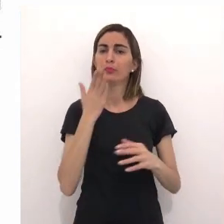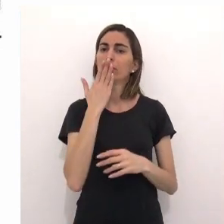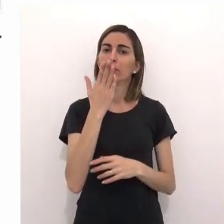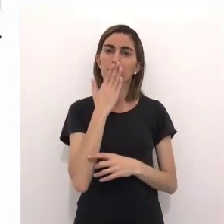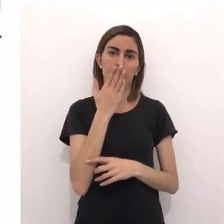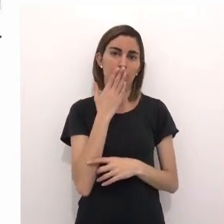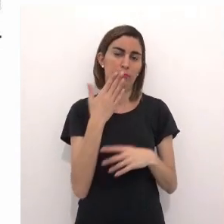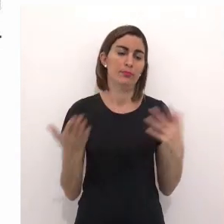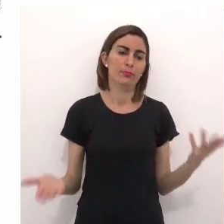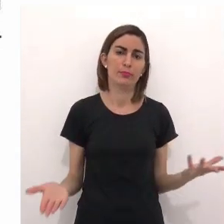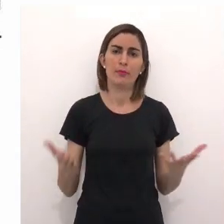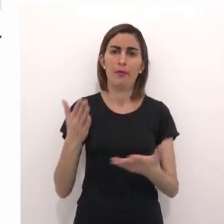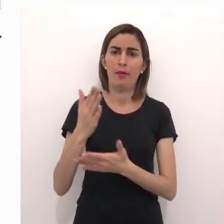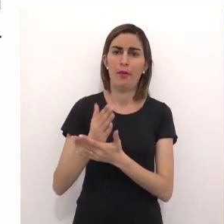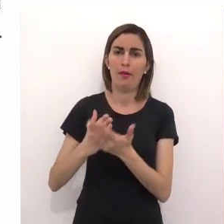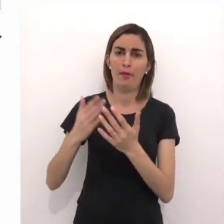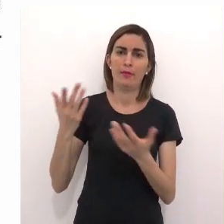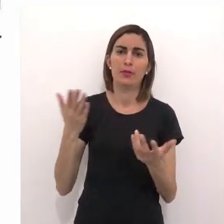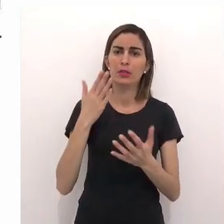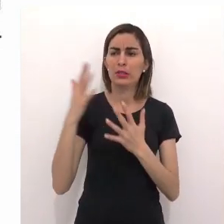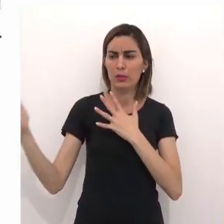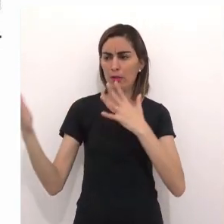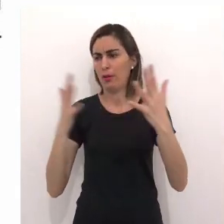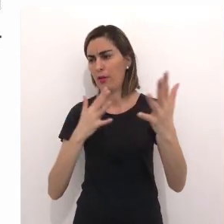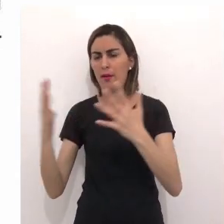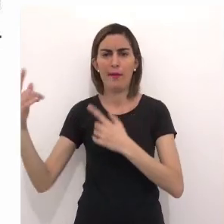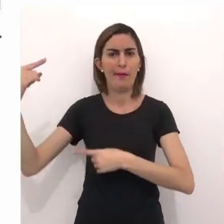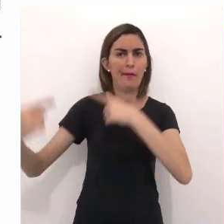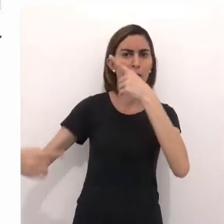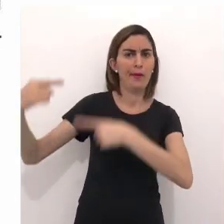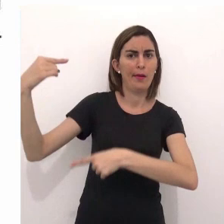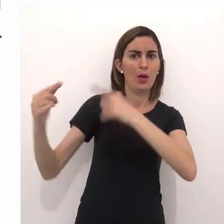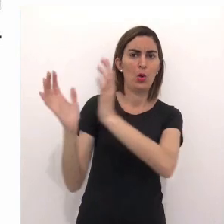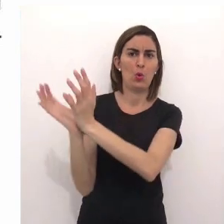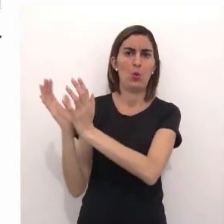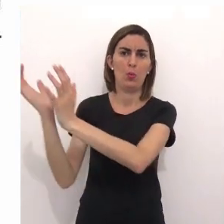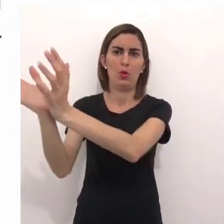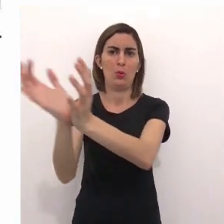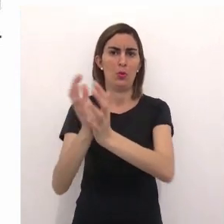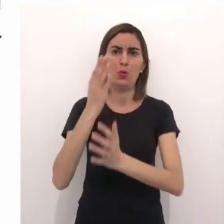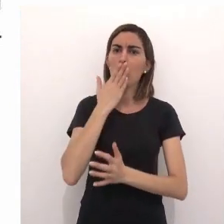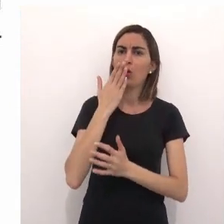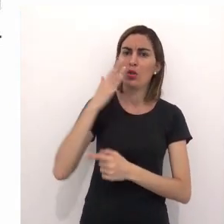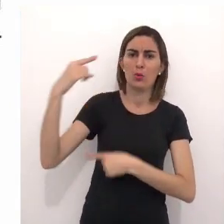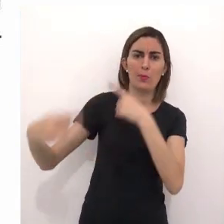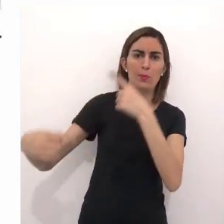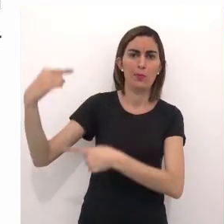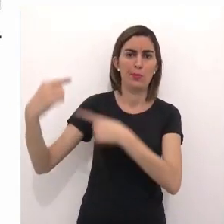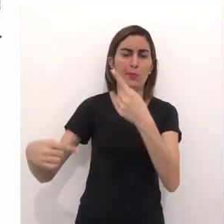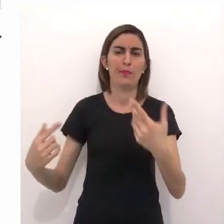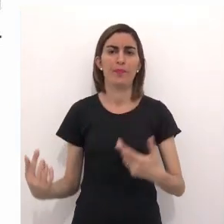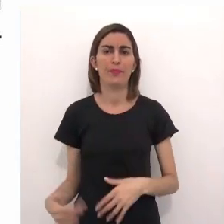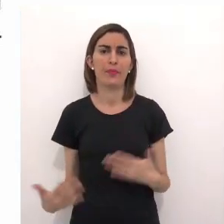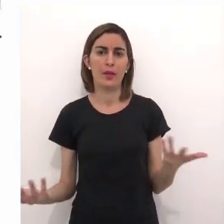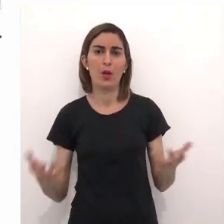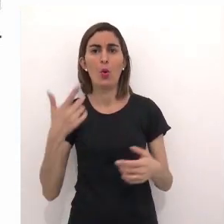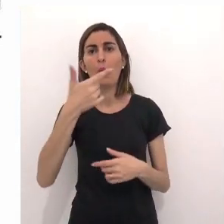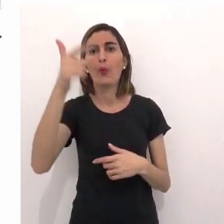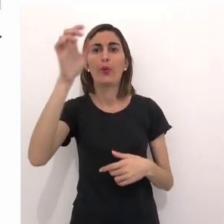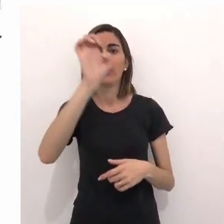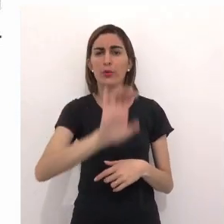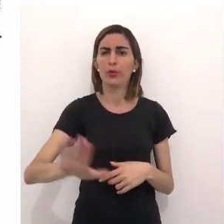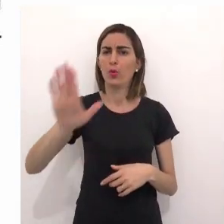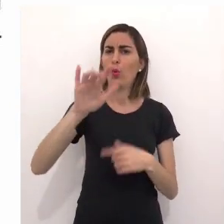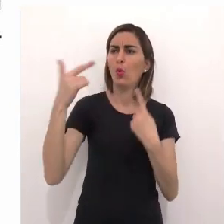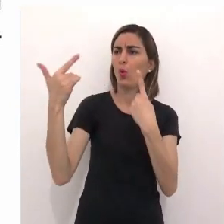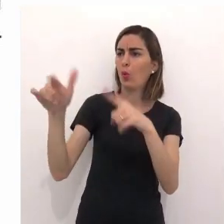indígenas divididos por rivalidades tribais auxiliavam os europeus na luta contra outros